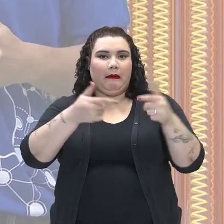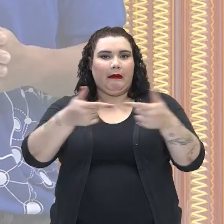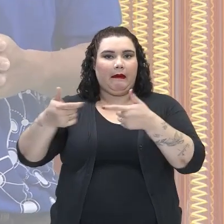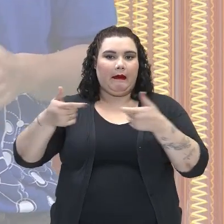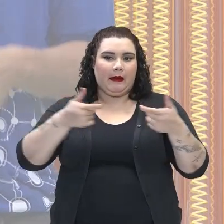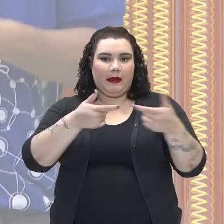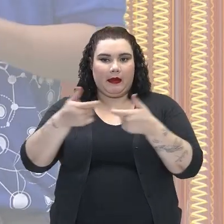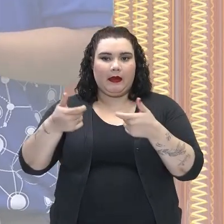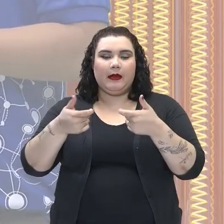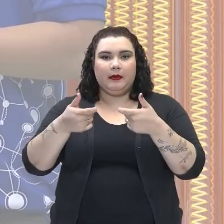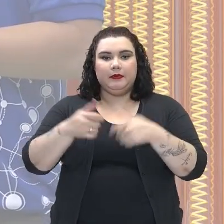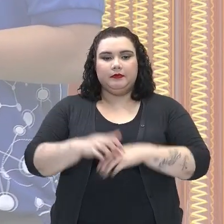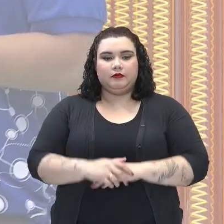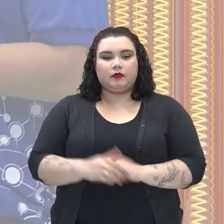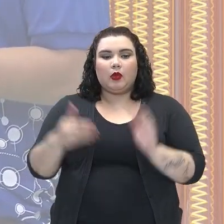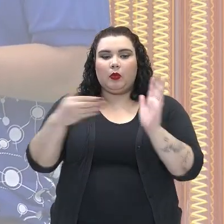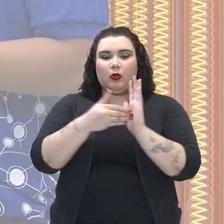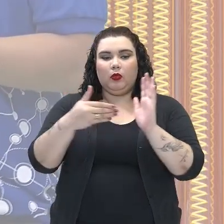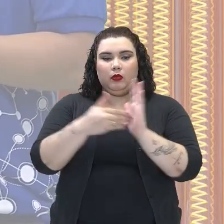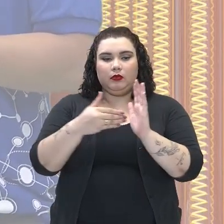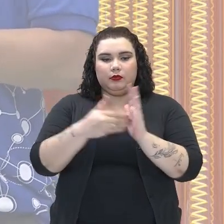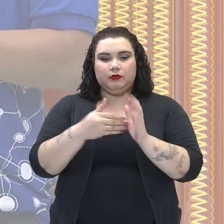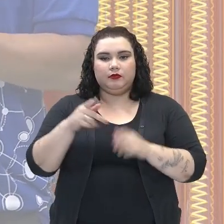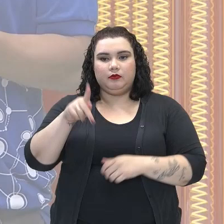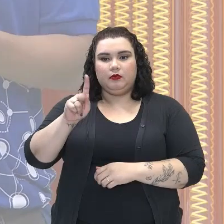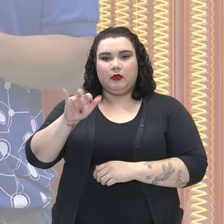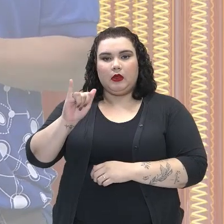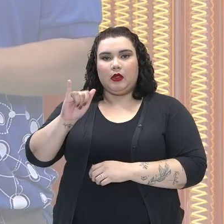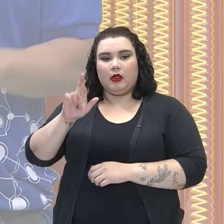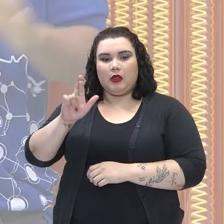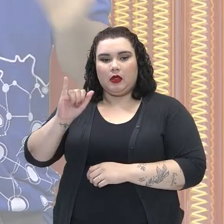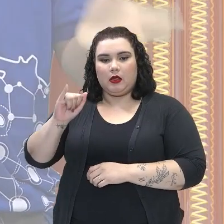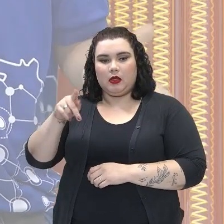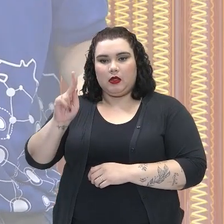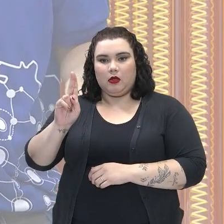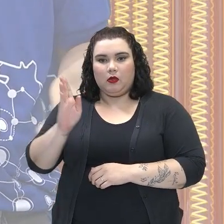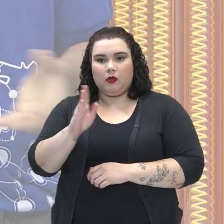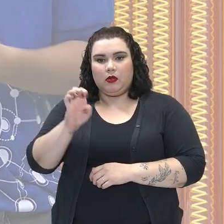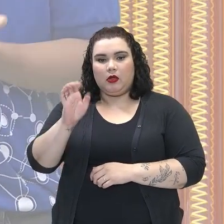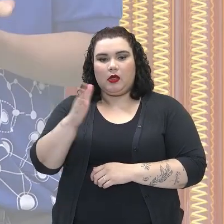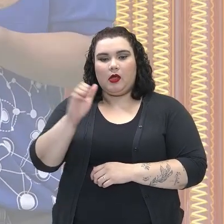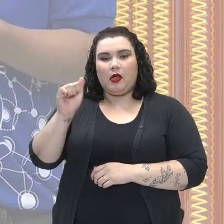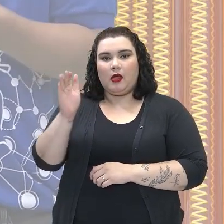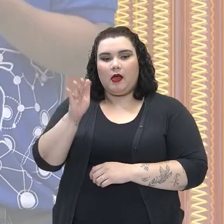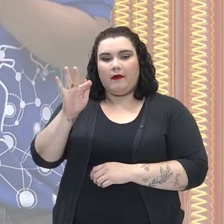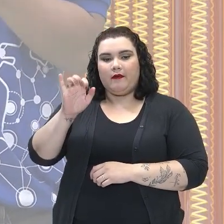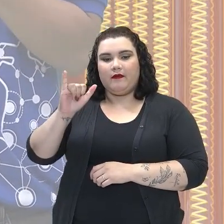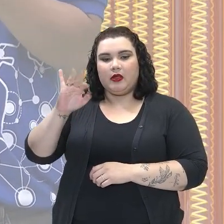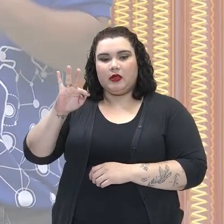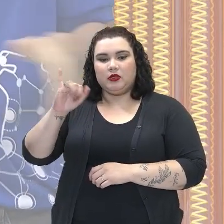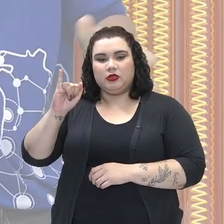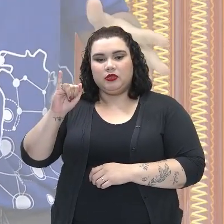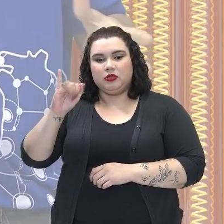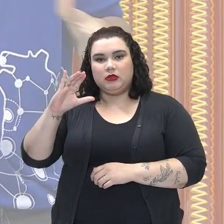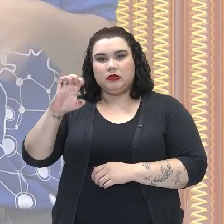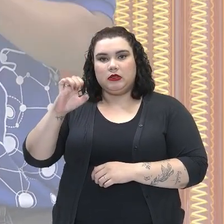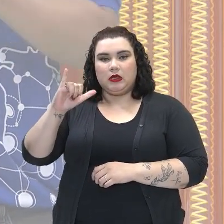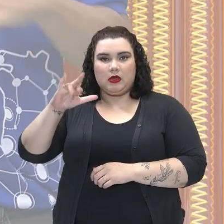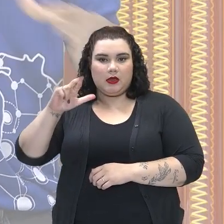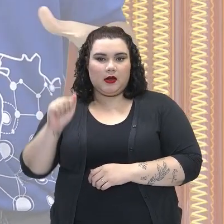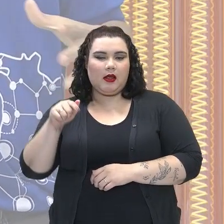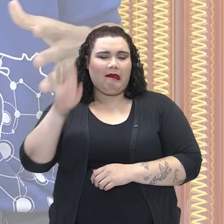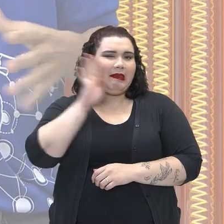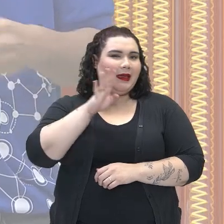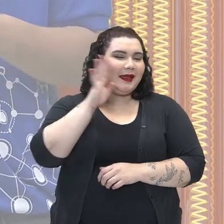lá em Ruanda. E por último, temos aqui o filme Kirikou e a Feiticeira, uma animação, né? Uma animação assim, muito legal,